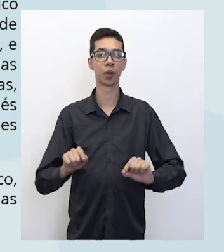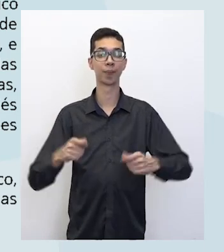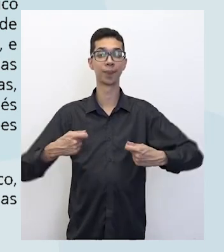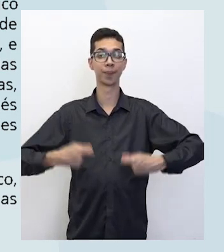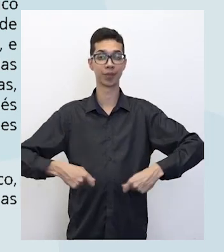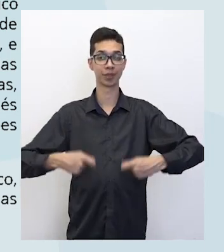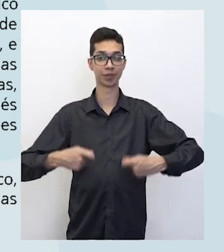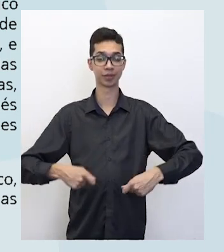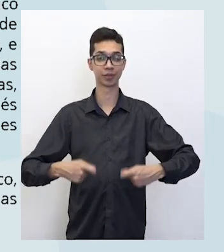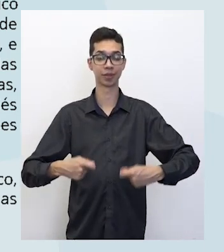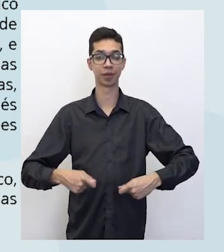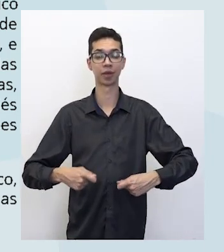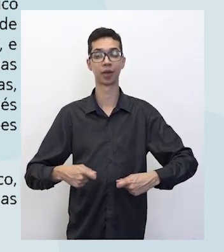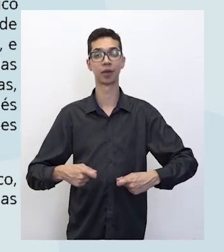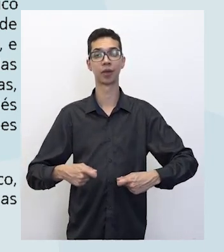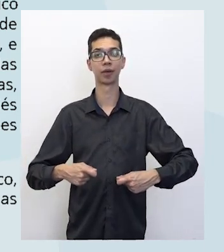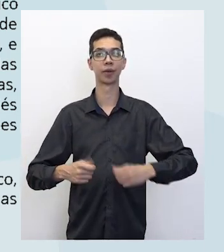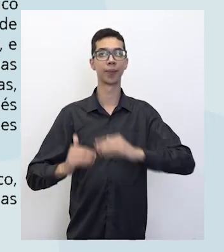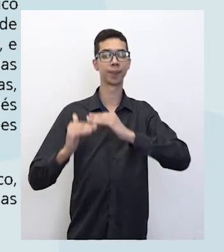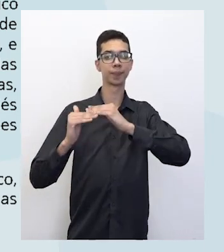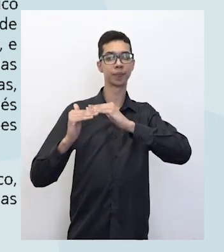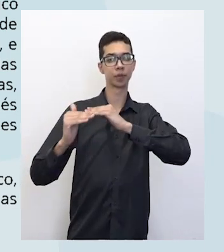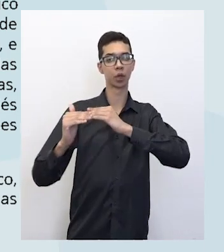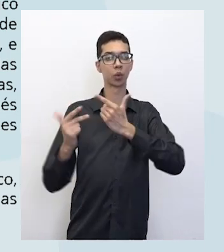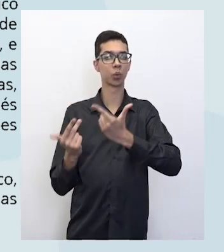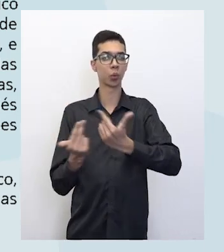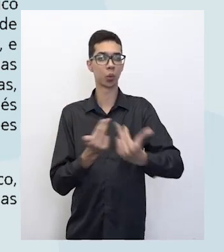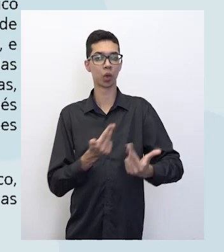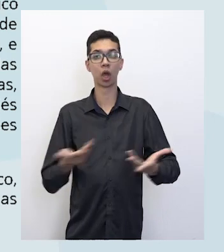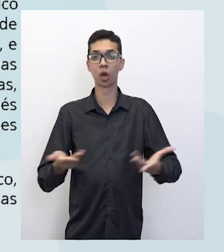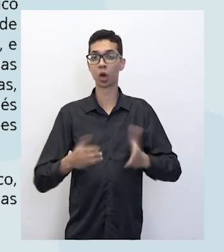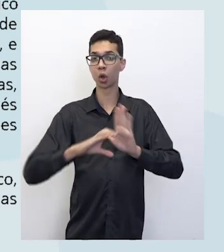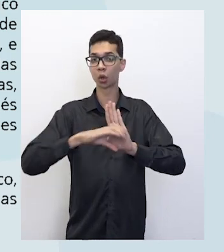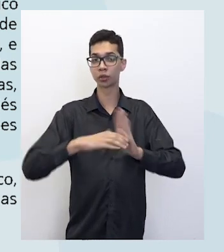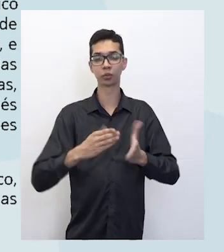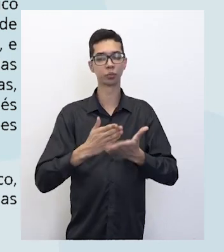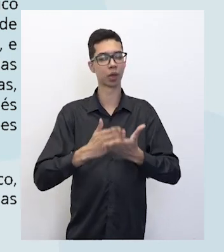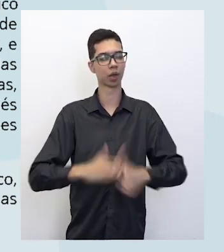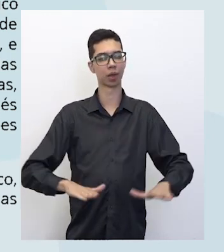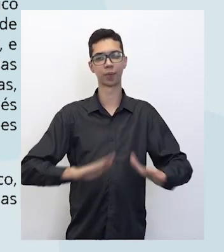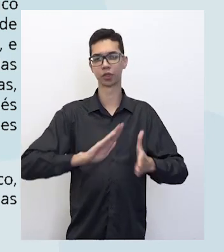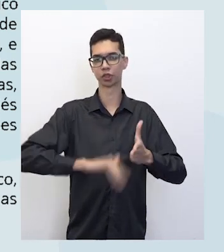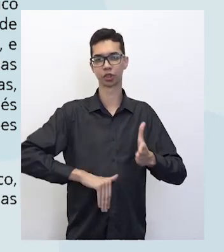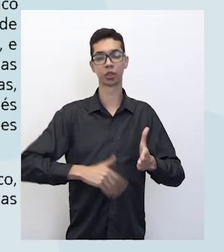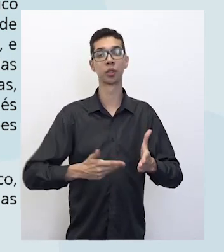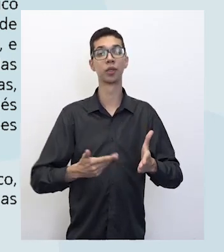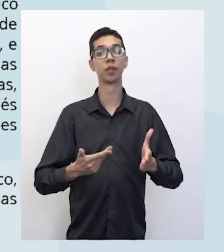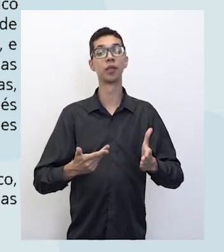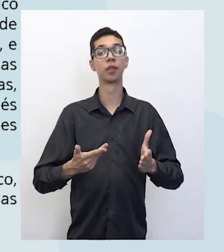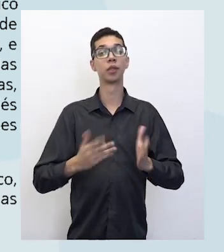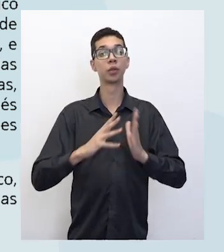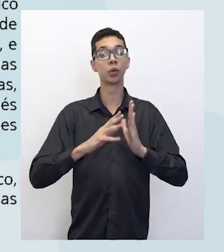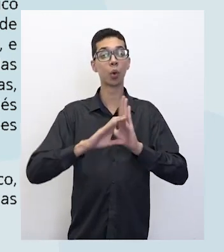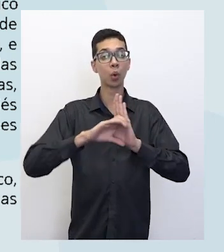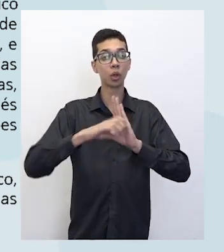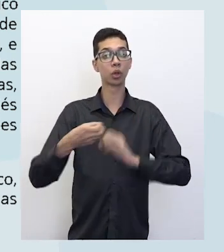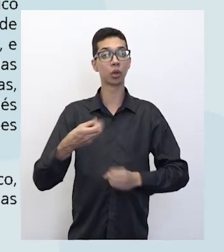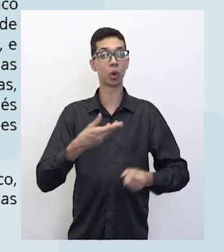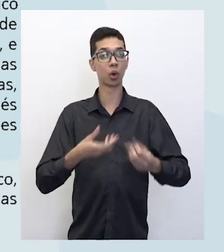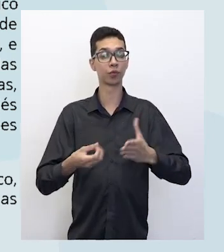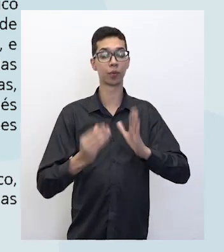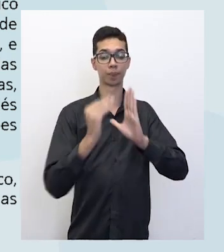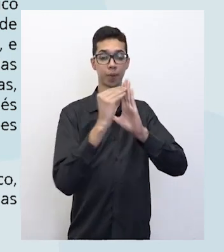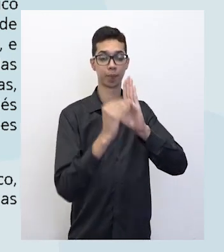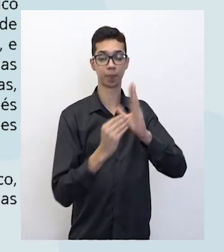fixas, esse conceito ele cai por terra. E aí começa-se a trazer novas formas de interação. A